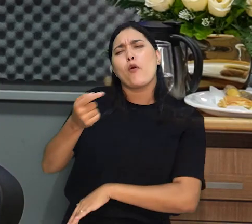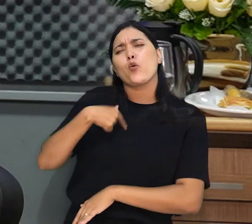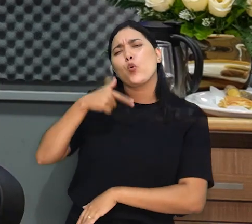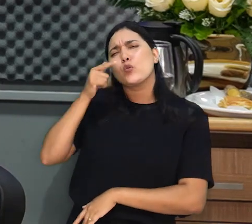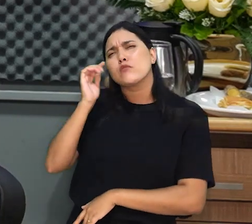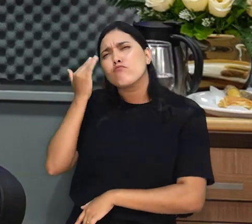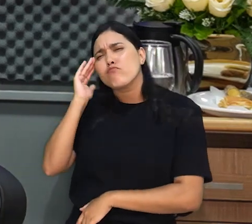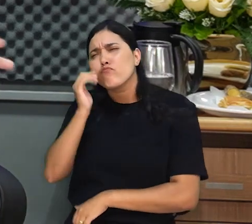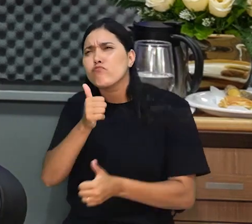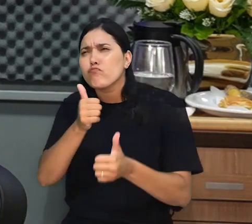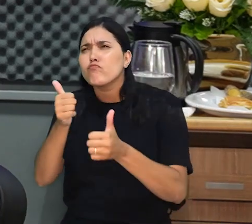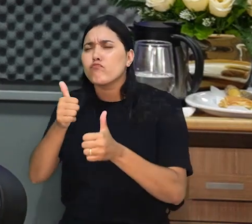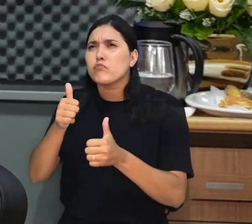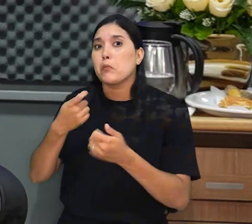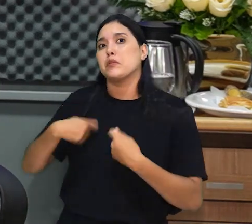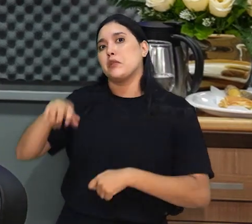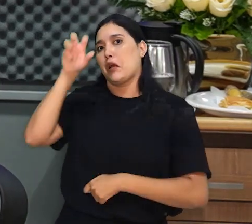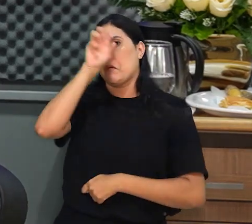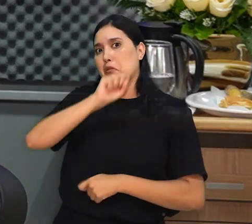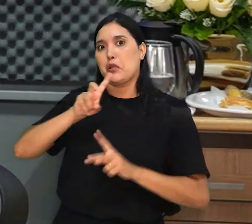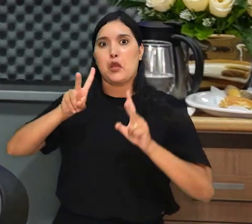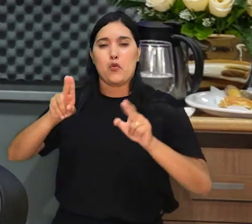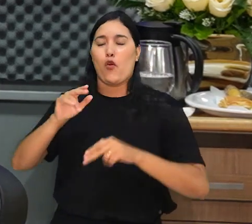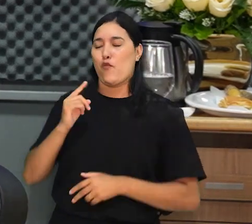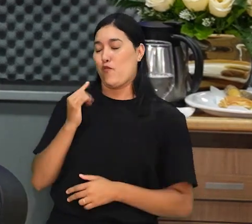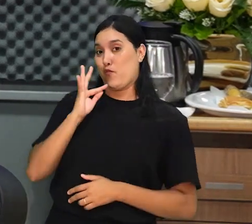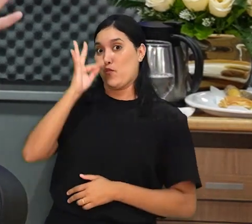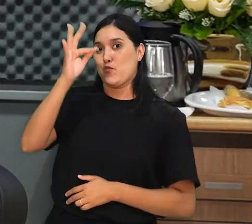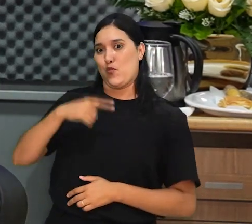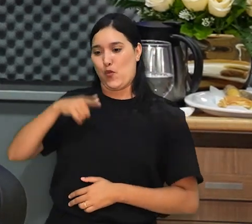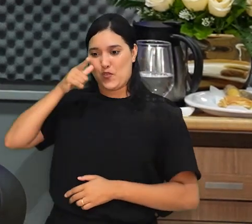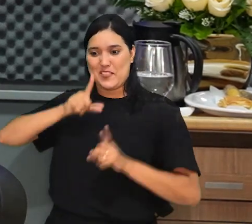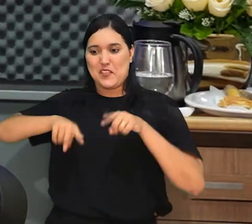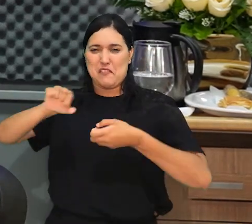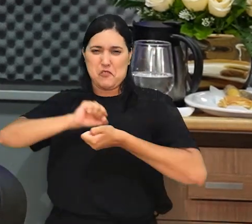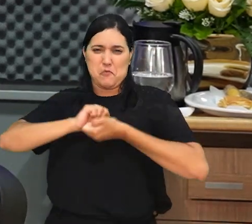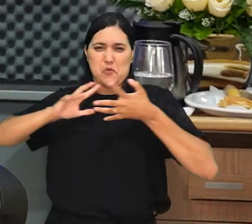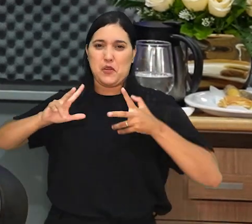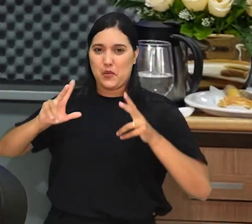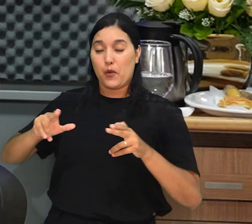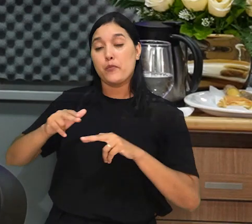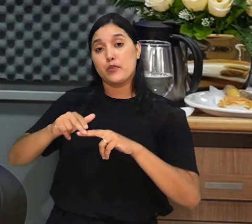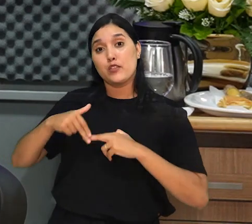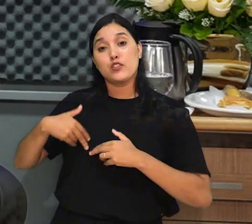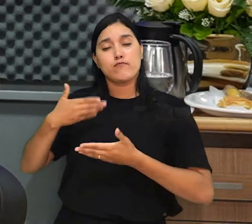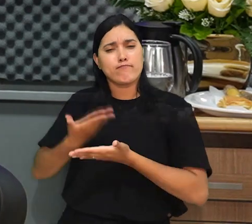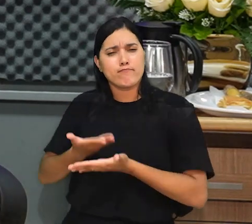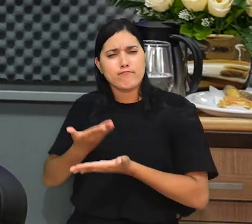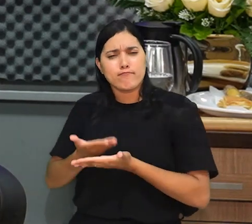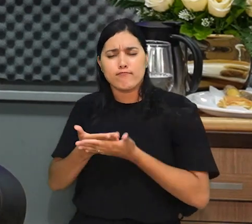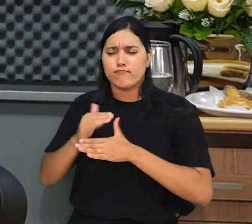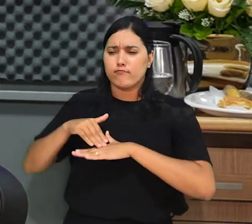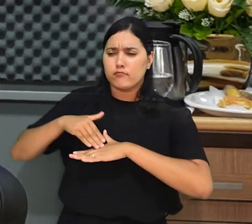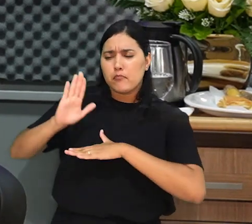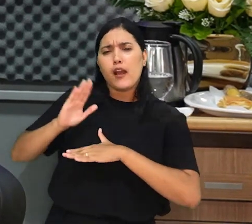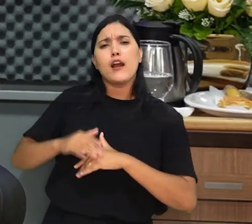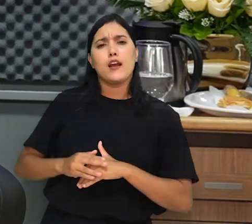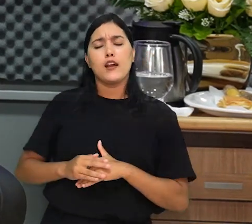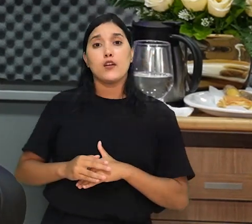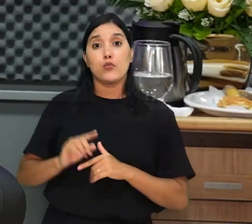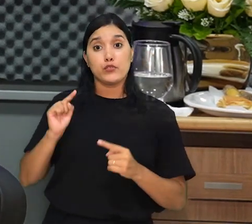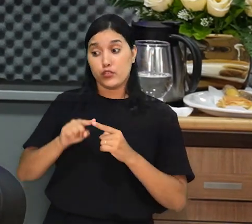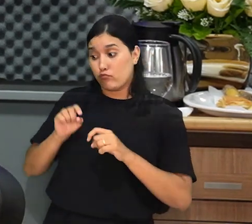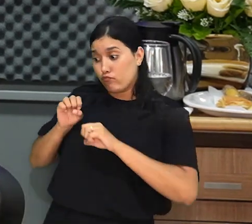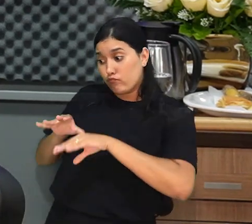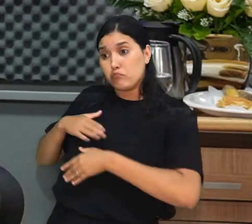televisão que tem um intérprete, né? É muito rápido. Às vezes, quando eu estou assistindo, eu consigo um pouco acompanhar o que eles estão falando ali. Aí eu digo, não, vou ter que aprender desse jeito, eu